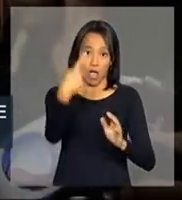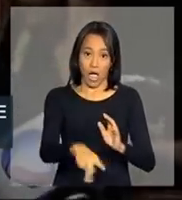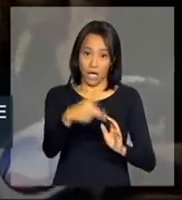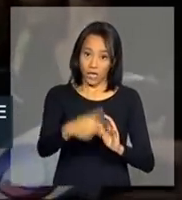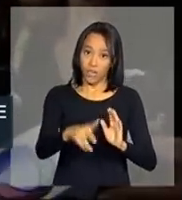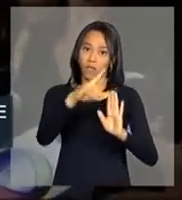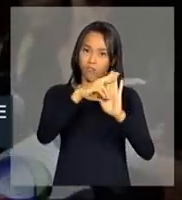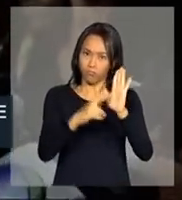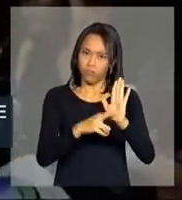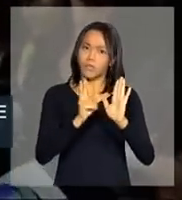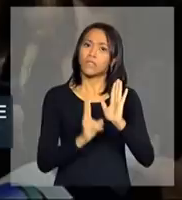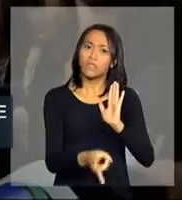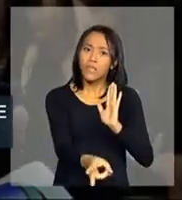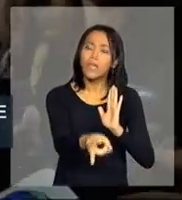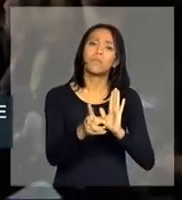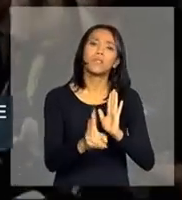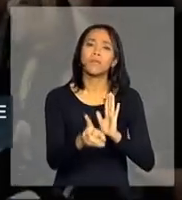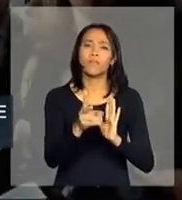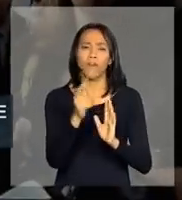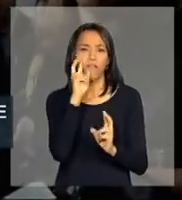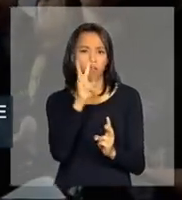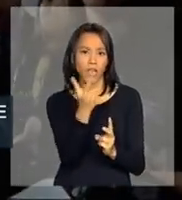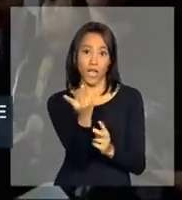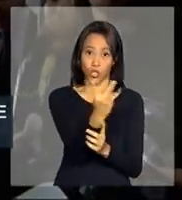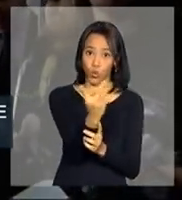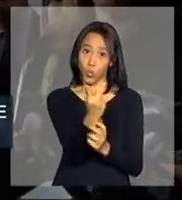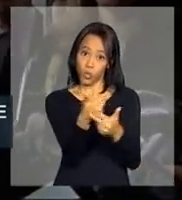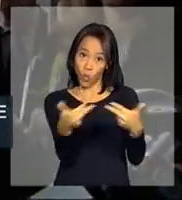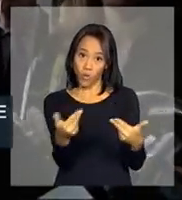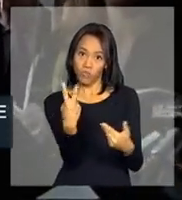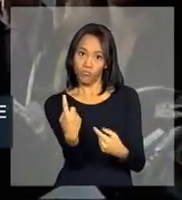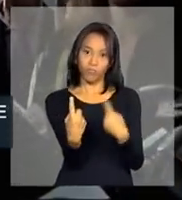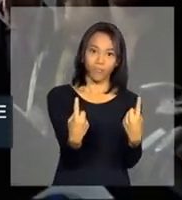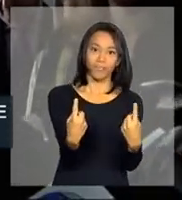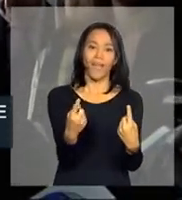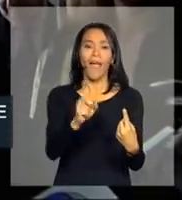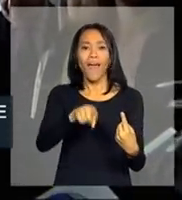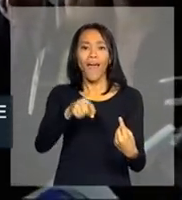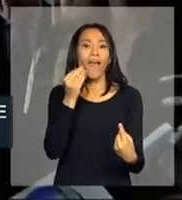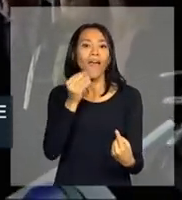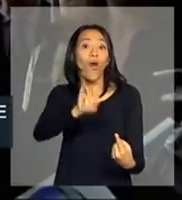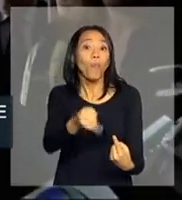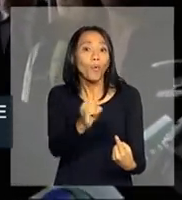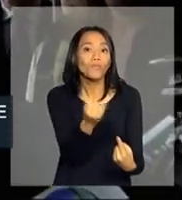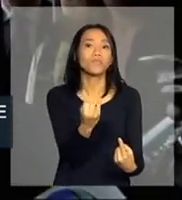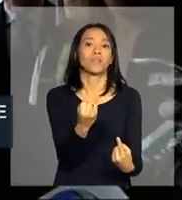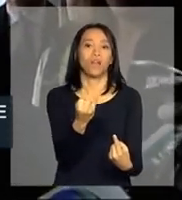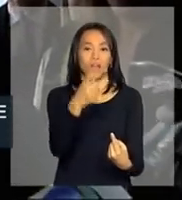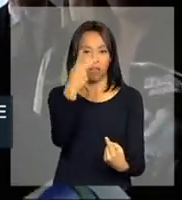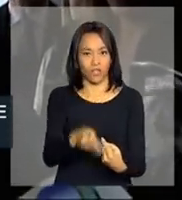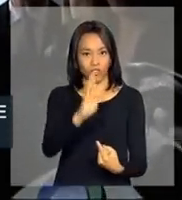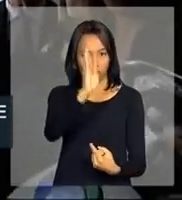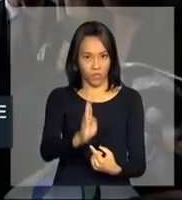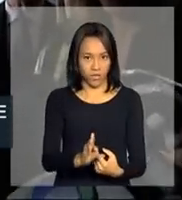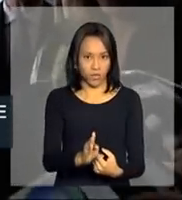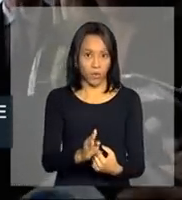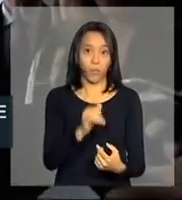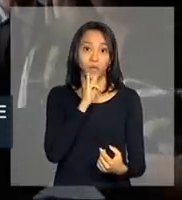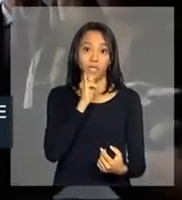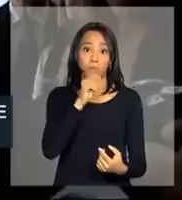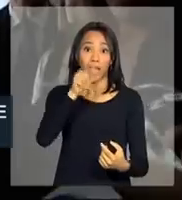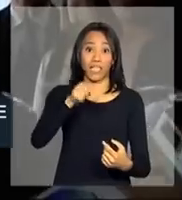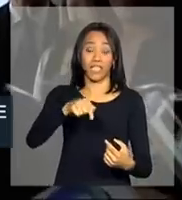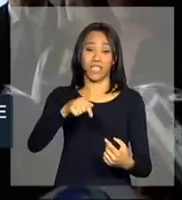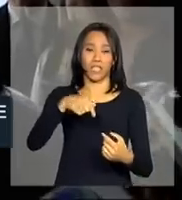Brasil vai ser sempre um regime que vai olhar as duas coisas, é vantagem para o Brasil olhar a chuva. O período úmido no